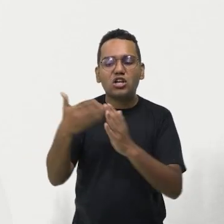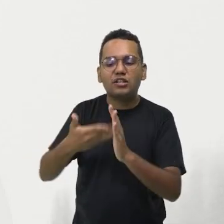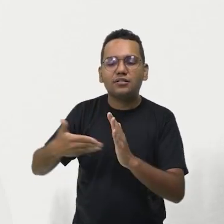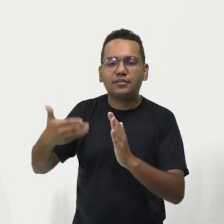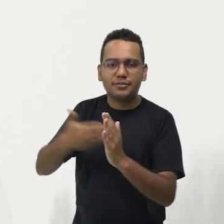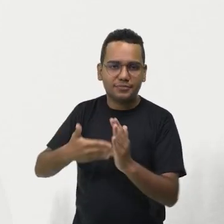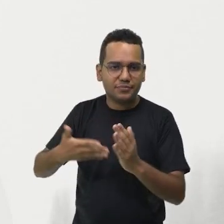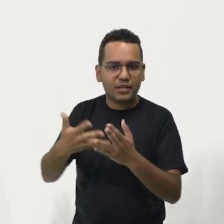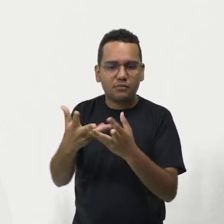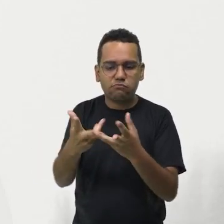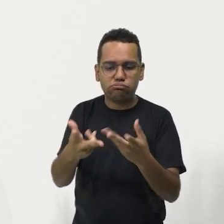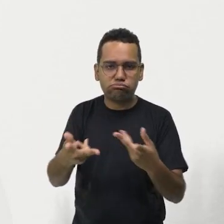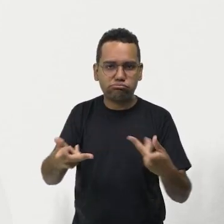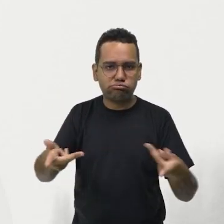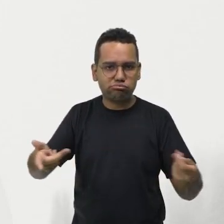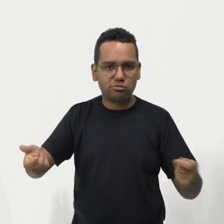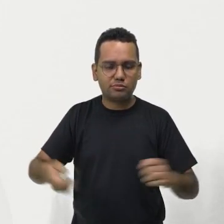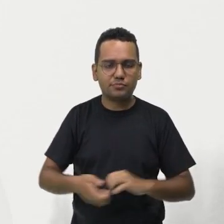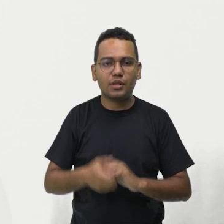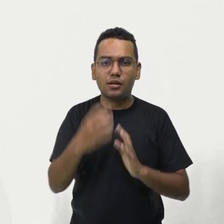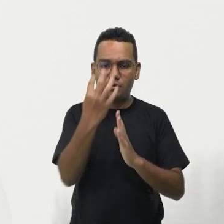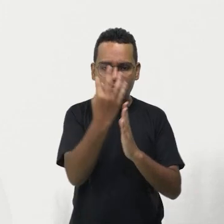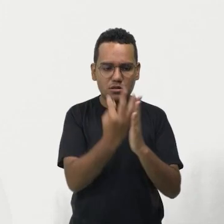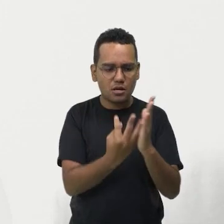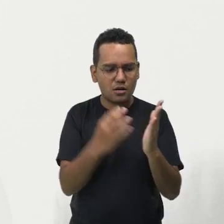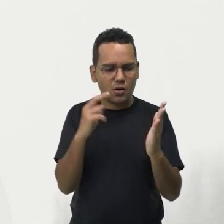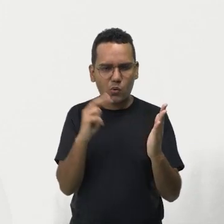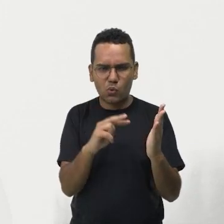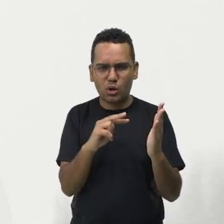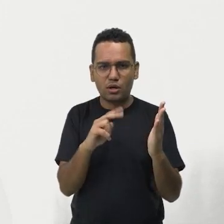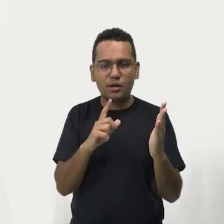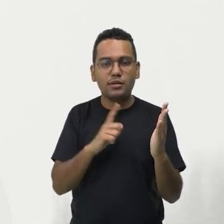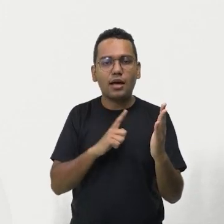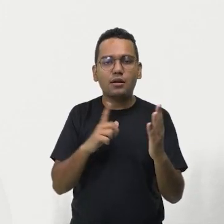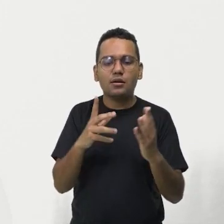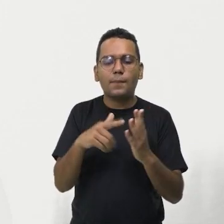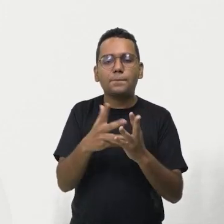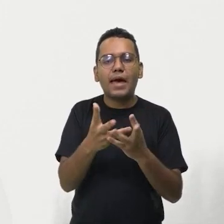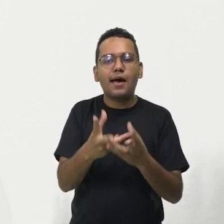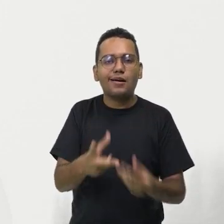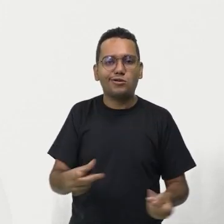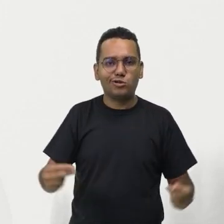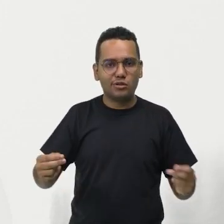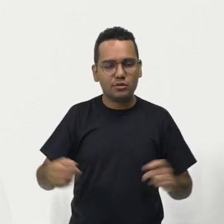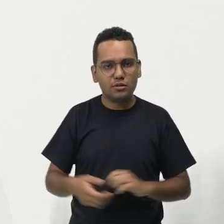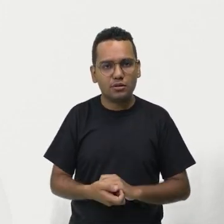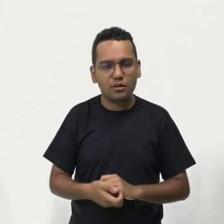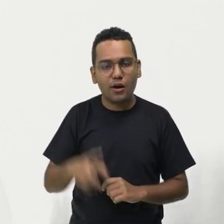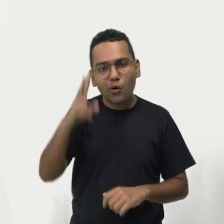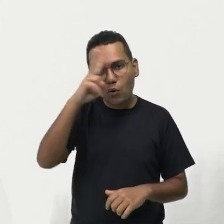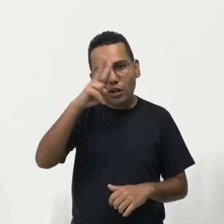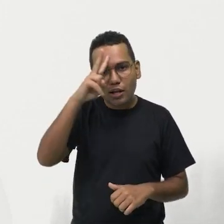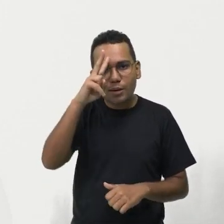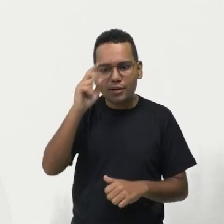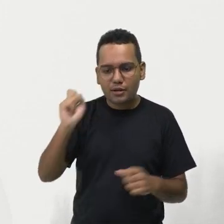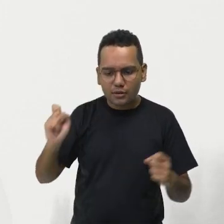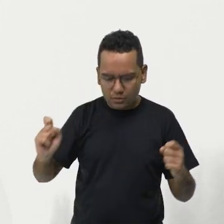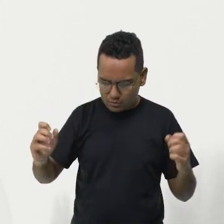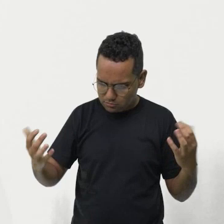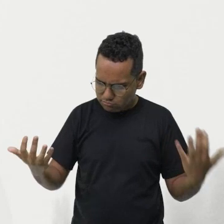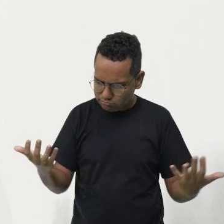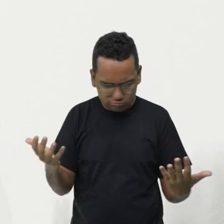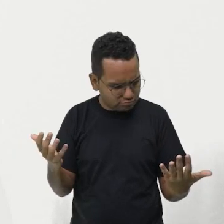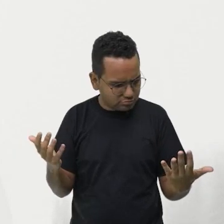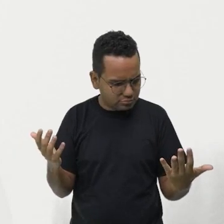Olha só, dispersar. No texto original, eu tinha a palavra dissipa. Então, observe que a todo momento faço